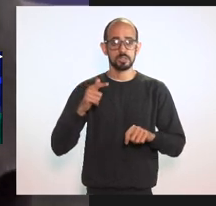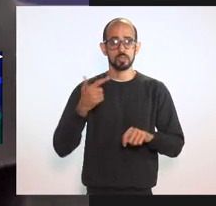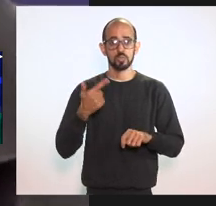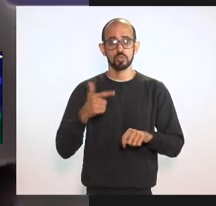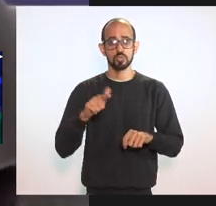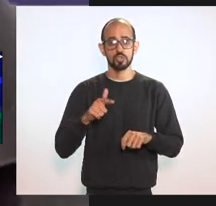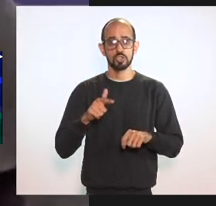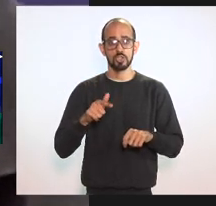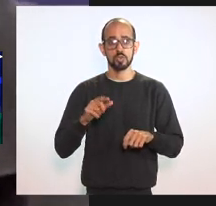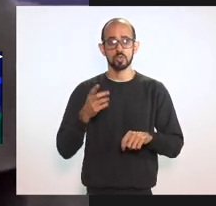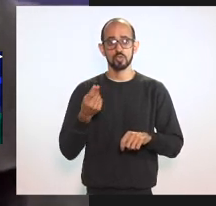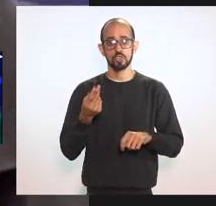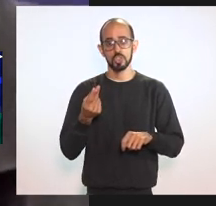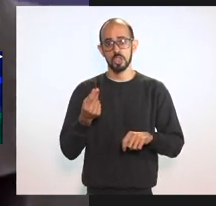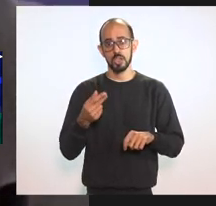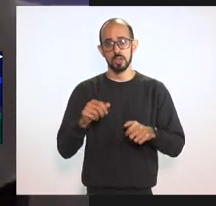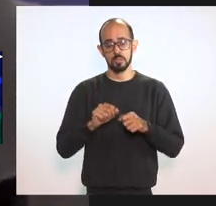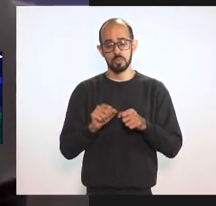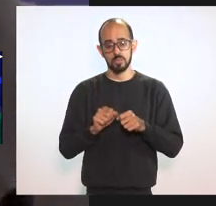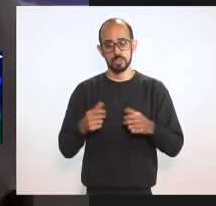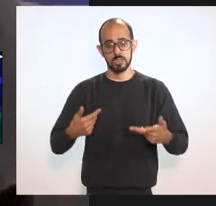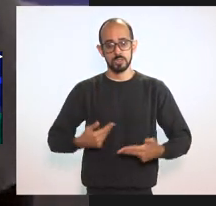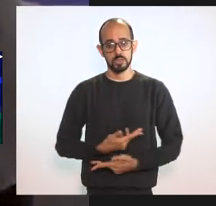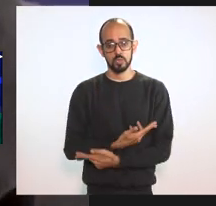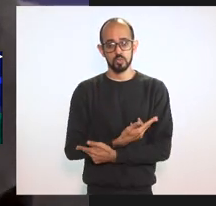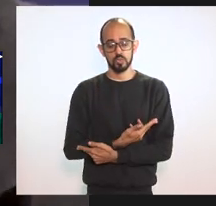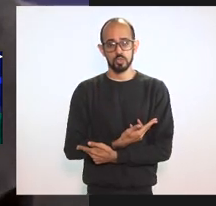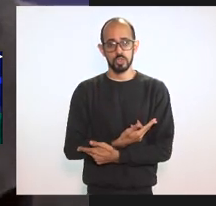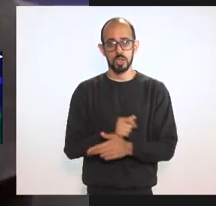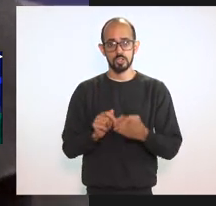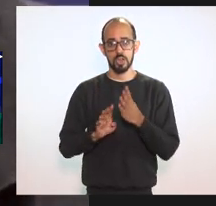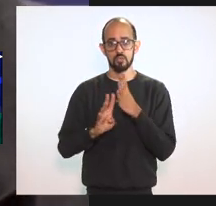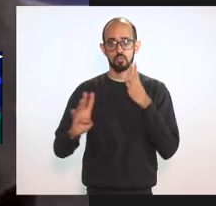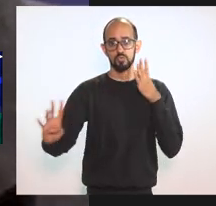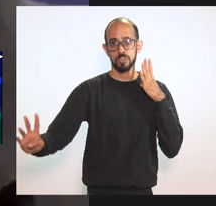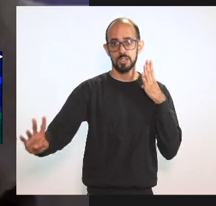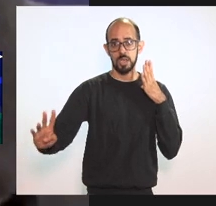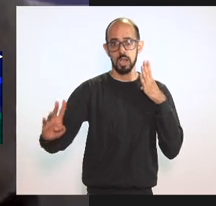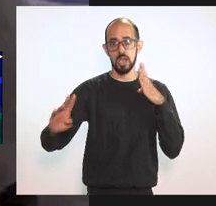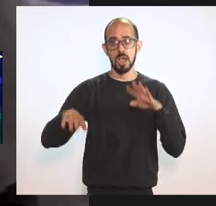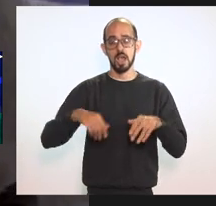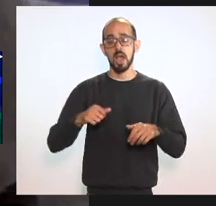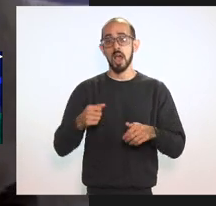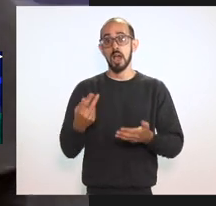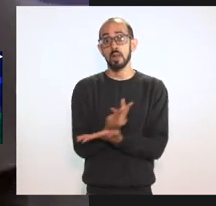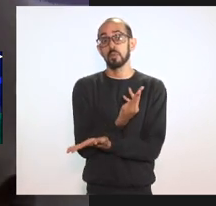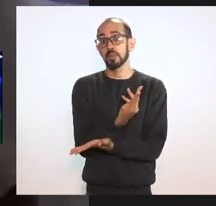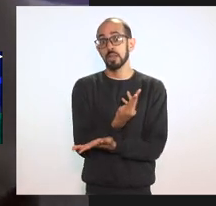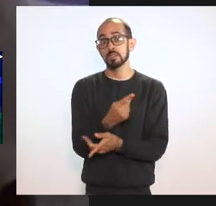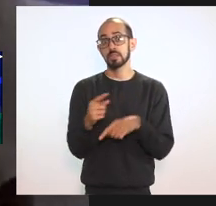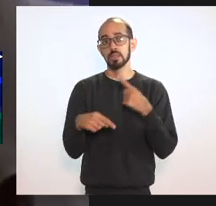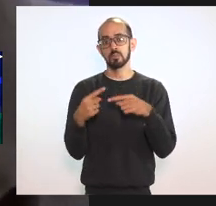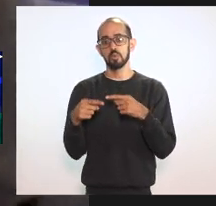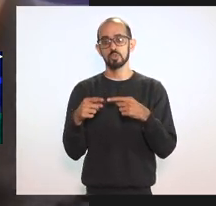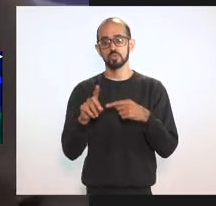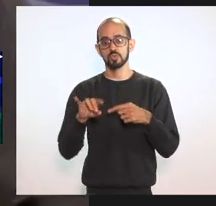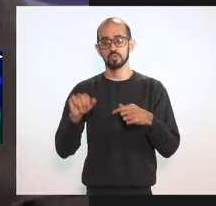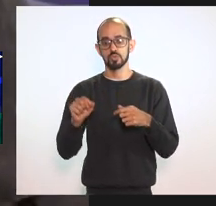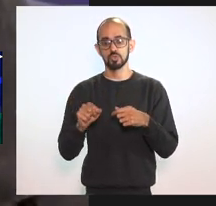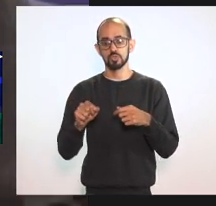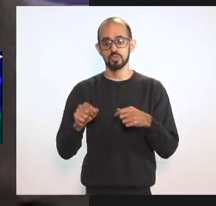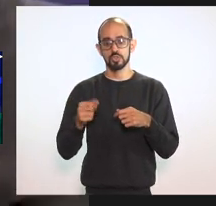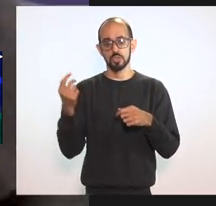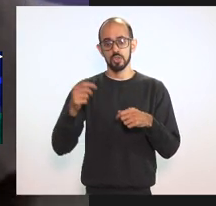fazer a cirurgia e novo né filas e mais filas nos hospitais de repente aparece dinheiro o político para